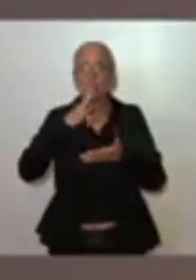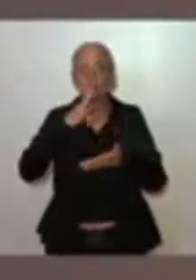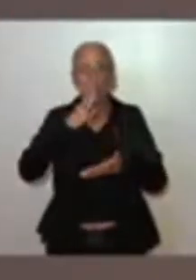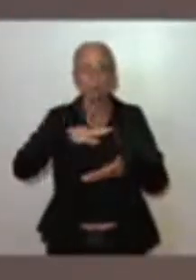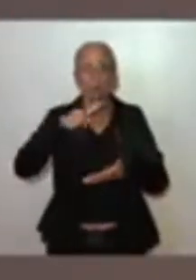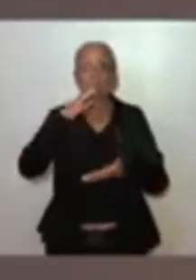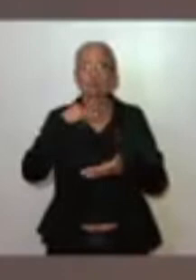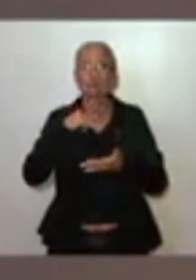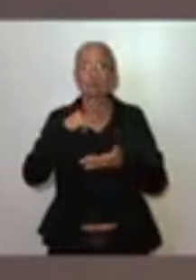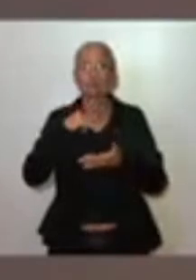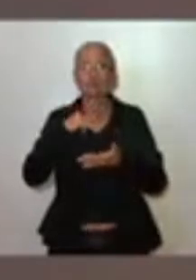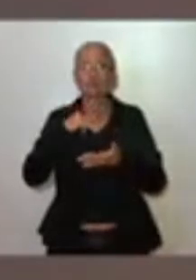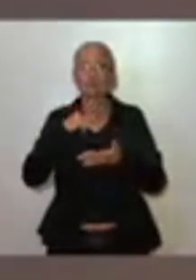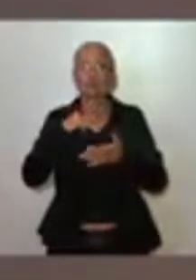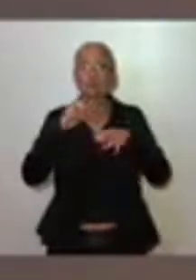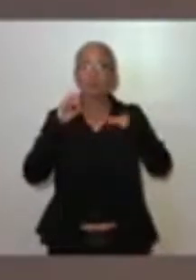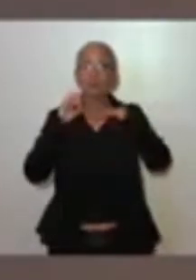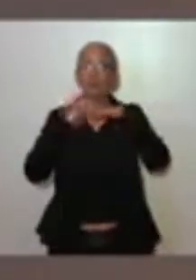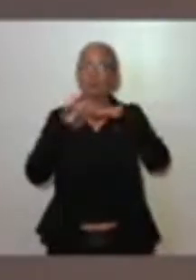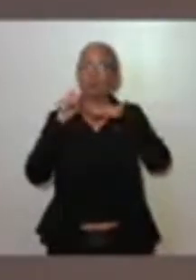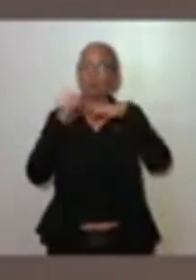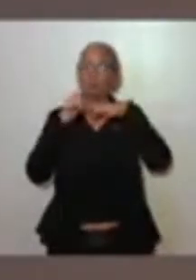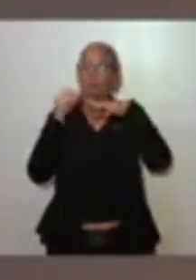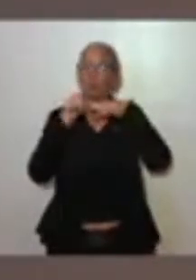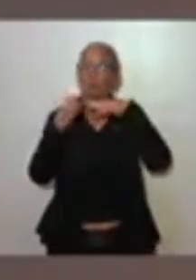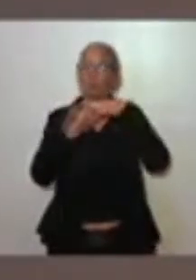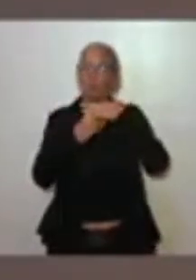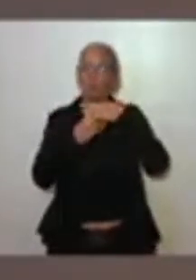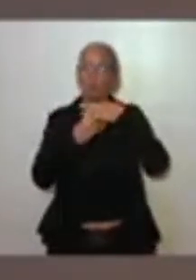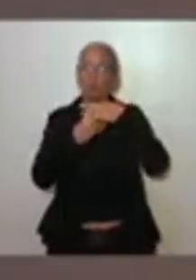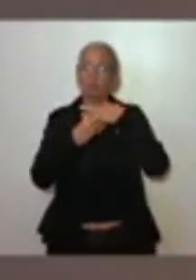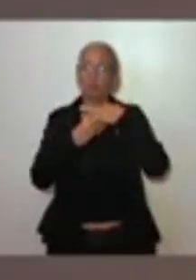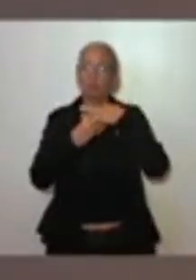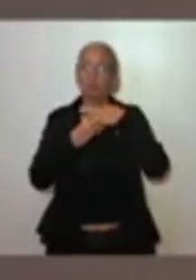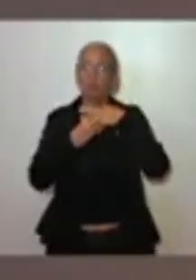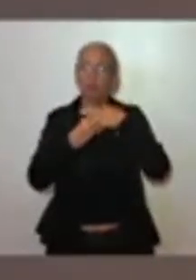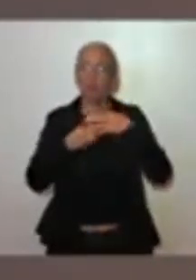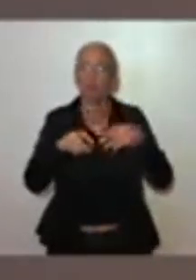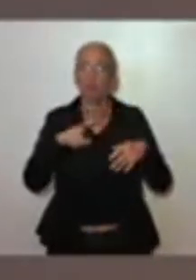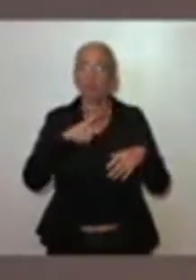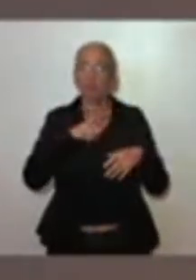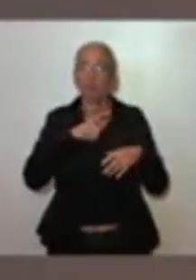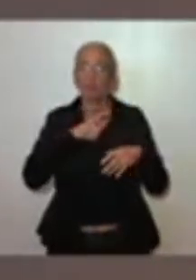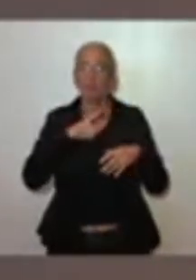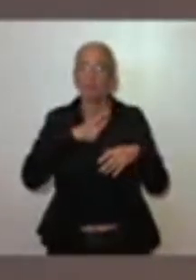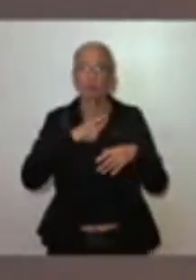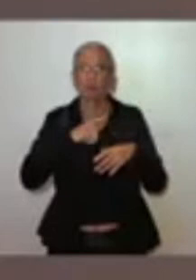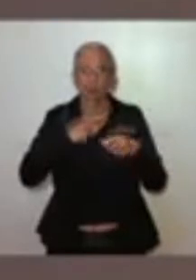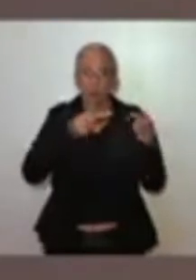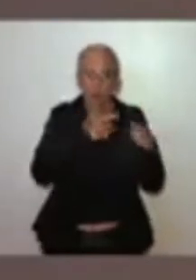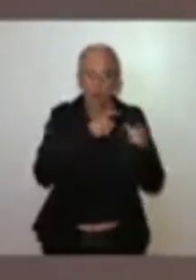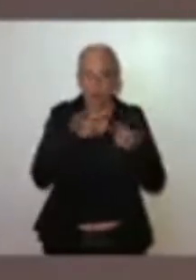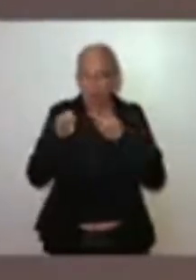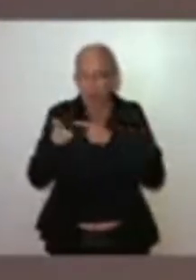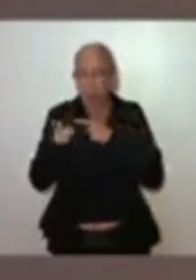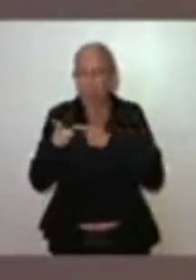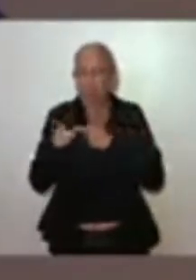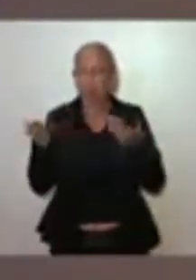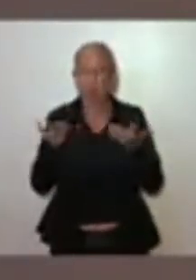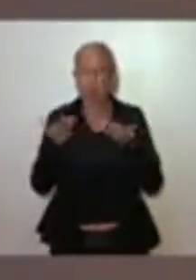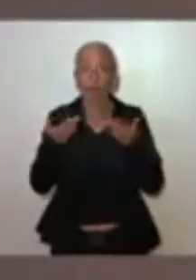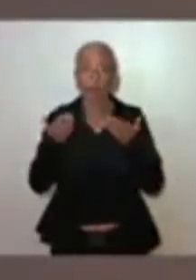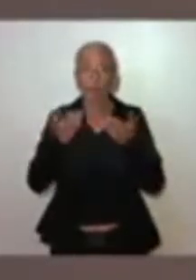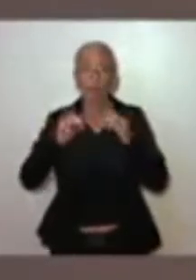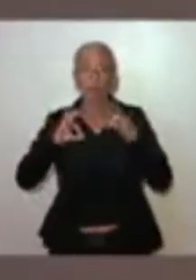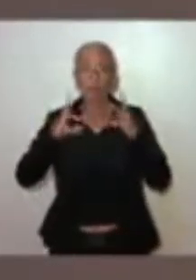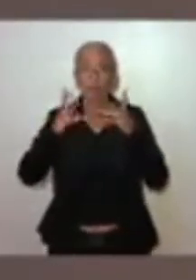as mentiras de liberadas para destruição de reputações para as teorias conspiratórias e portanto hoje em